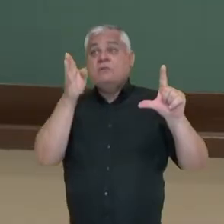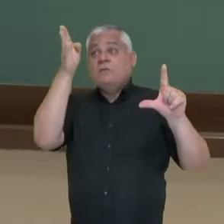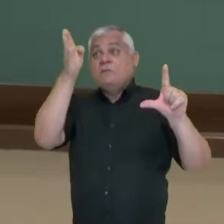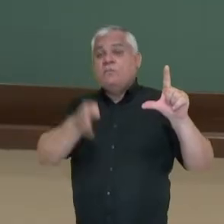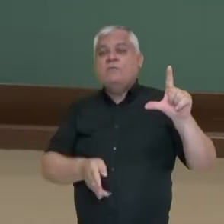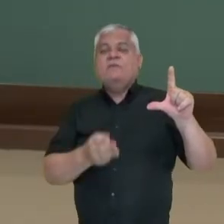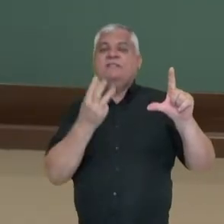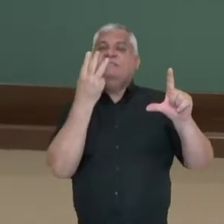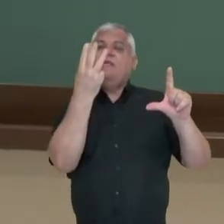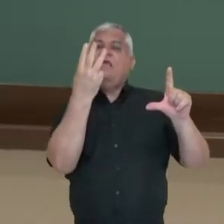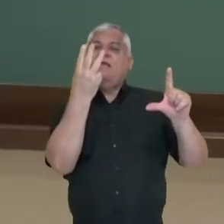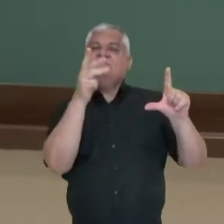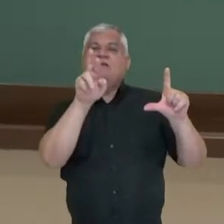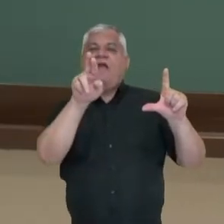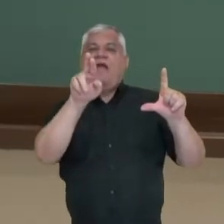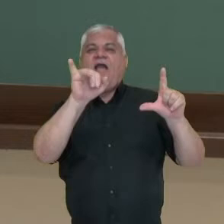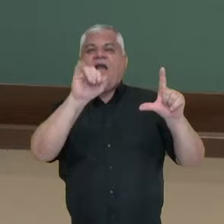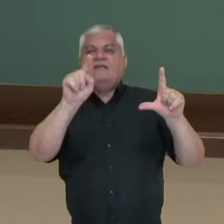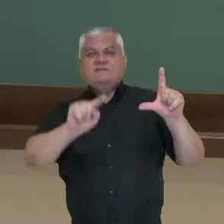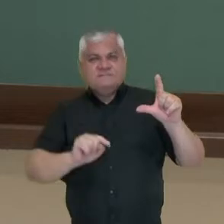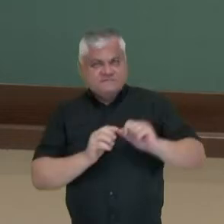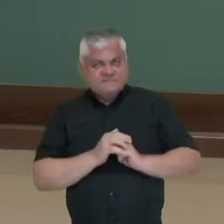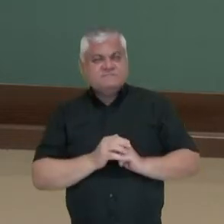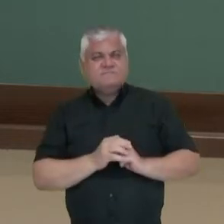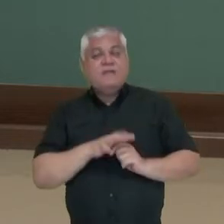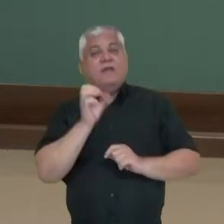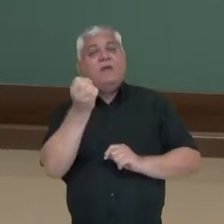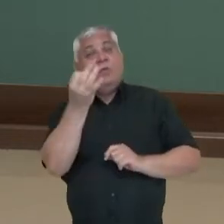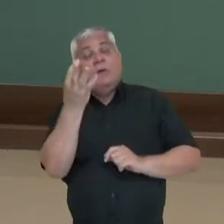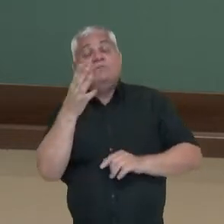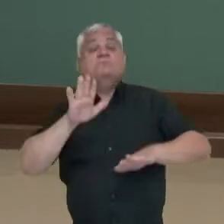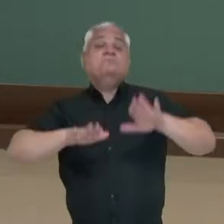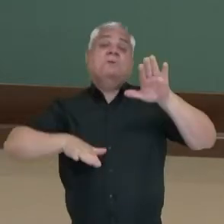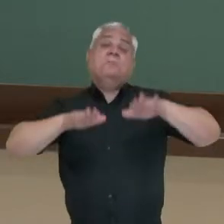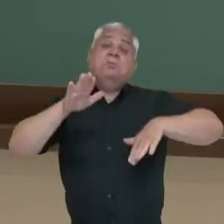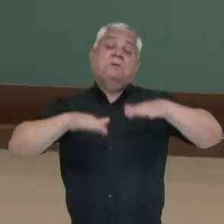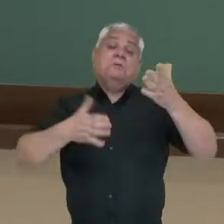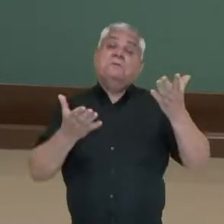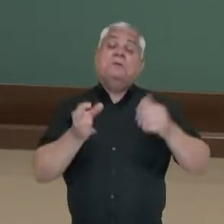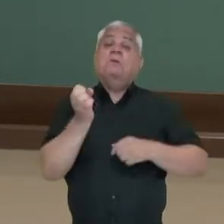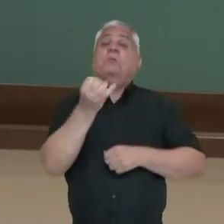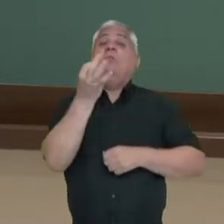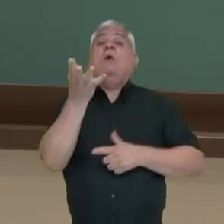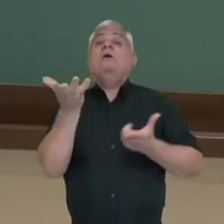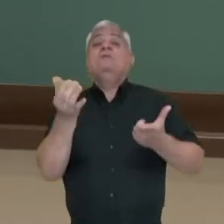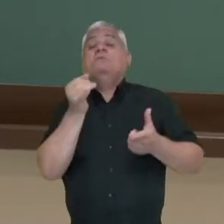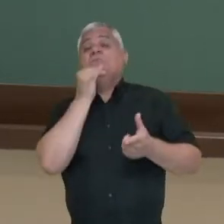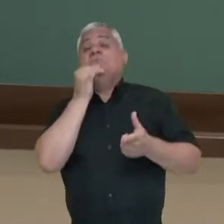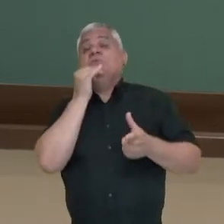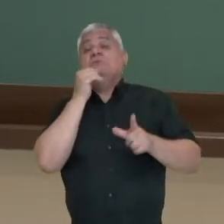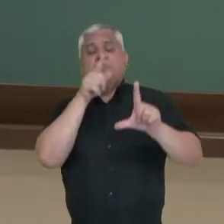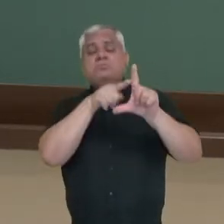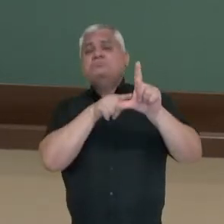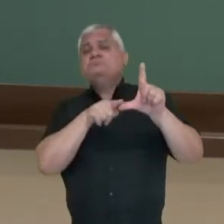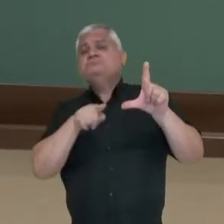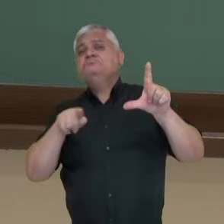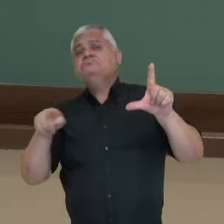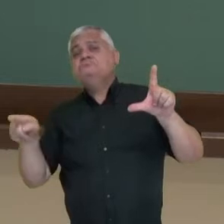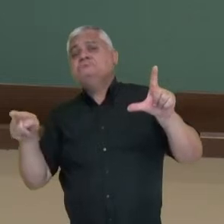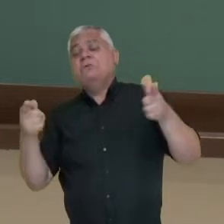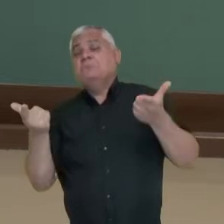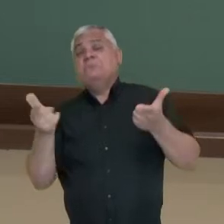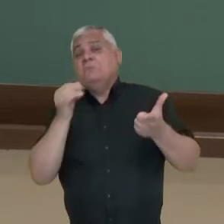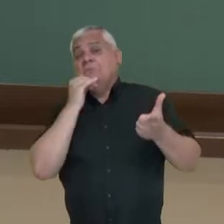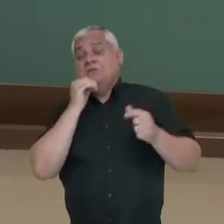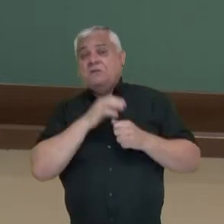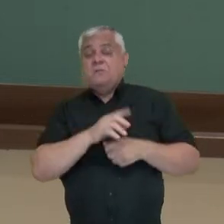3 raízes. Quantas raízes vai ter? Vai depender exatamente do grau do nosso polinômio. Se é um